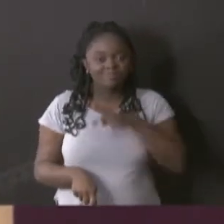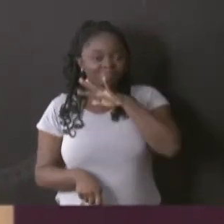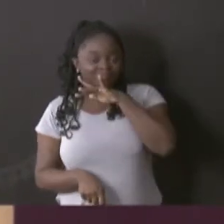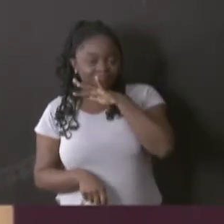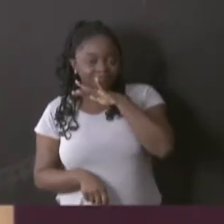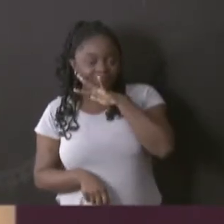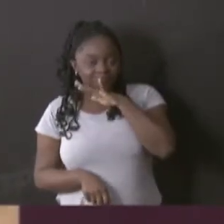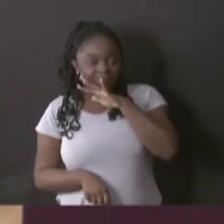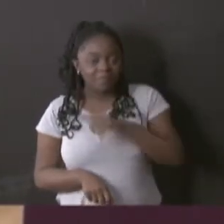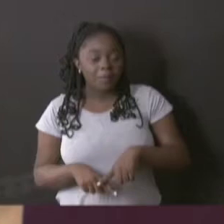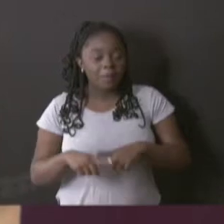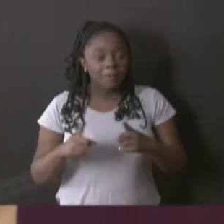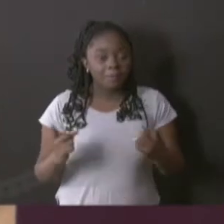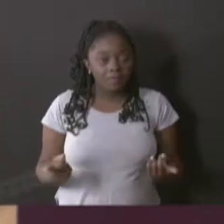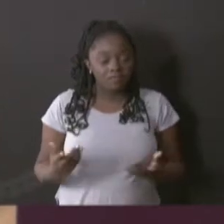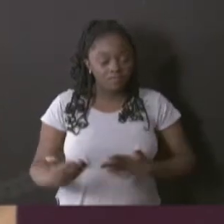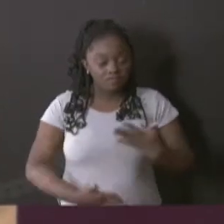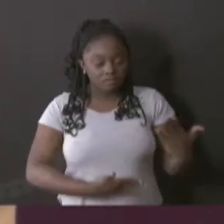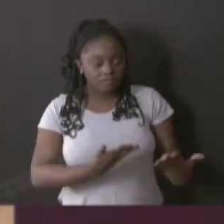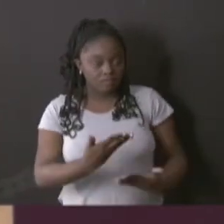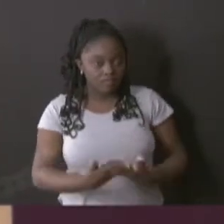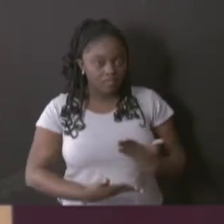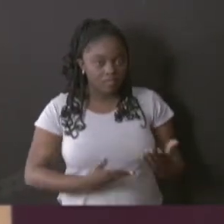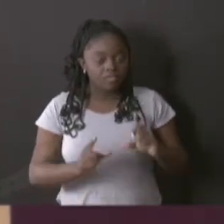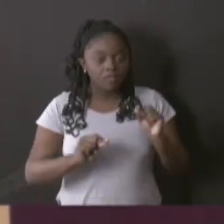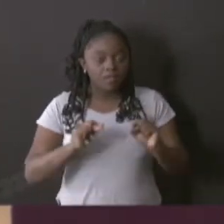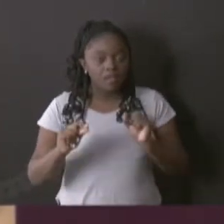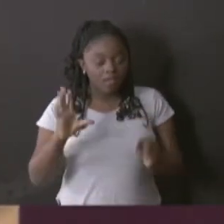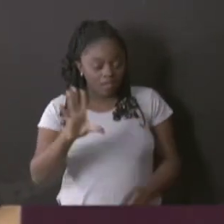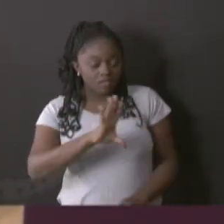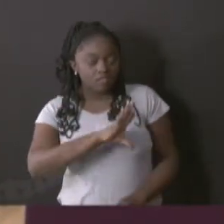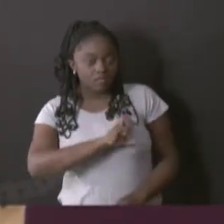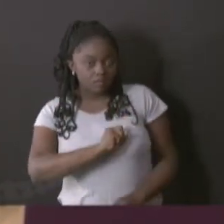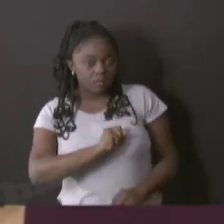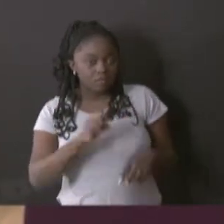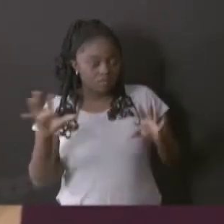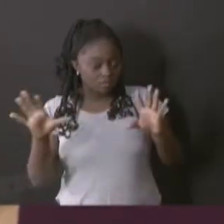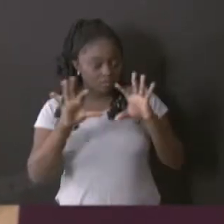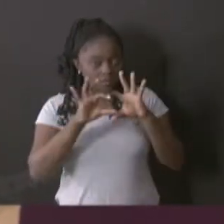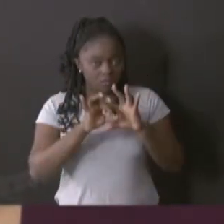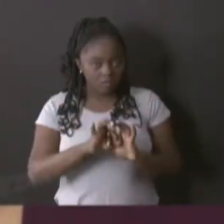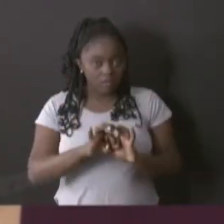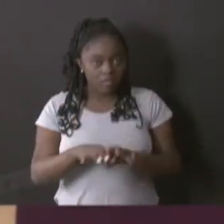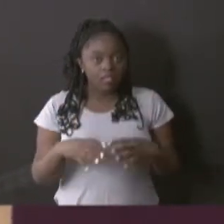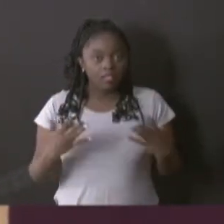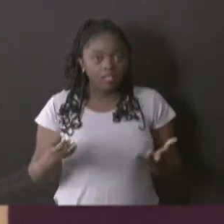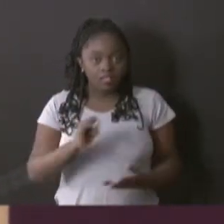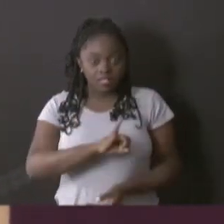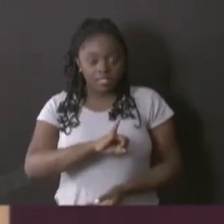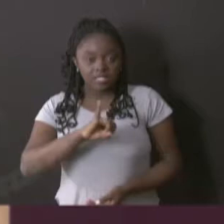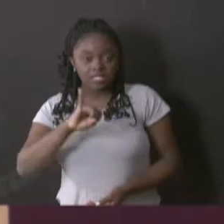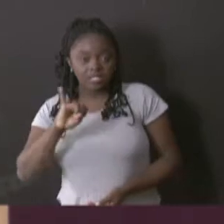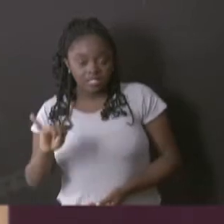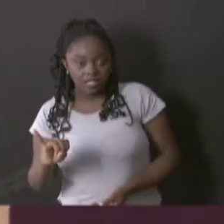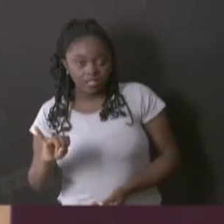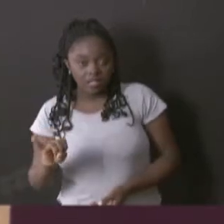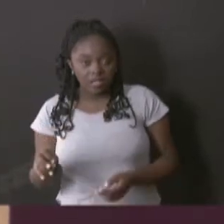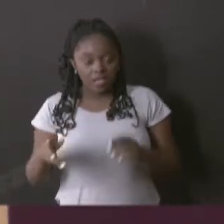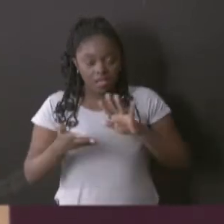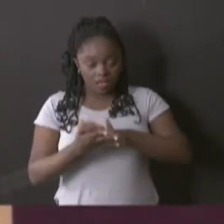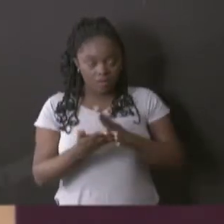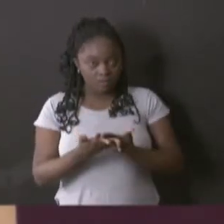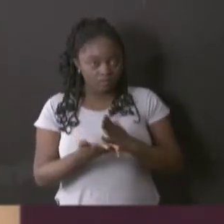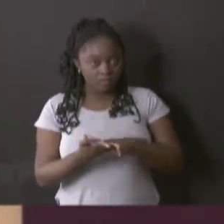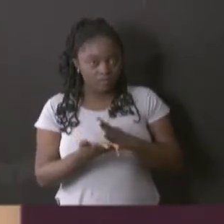E normalmente essa transferência é uma transferência de amor, é um laço afetivo. Então, se ele endereça ao intérprete, porque